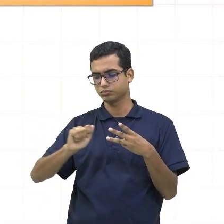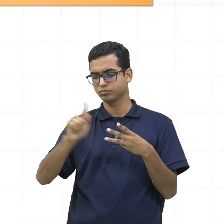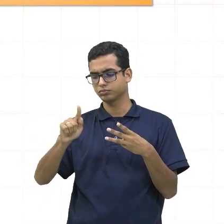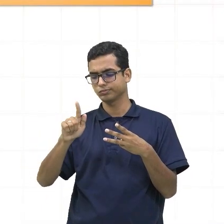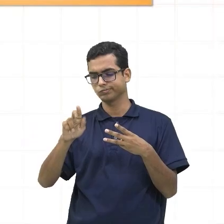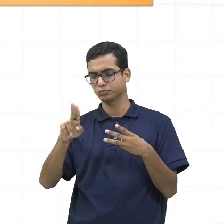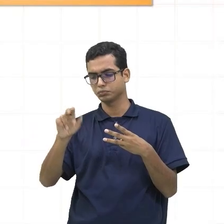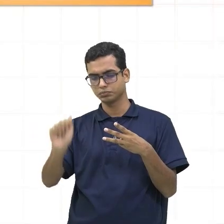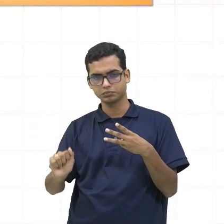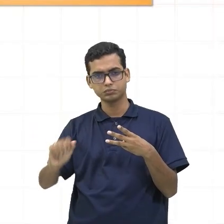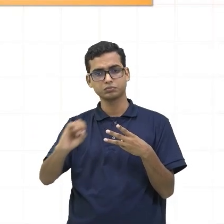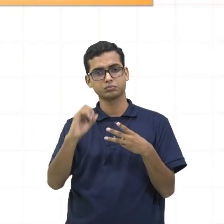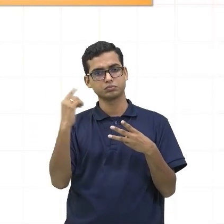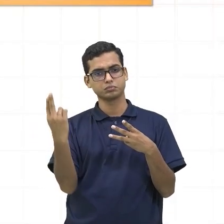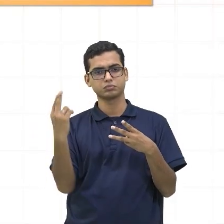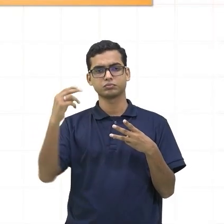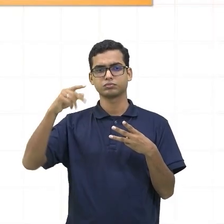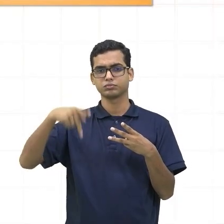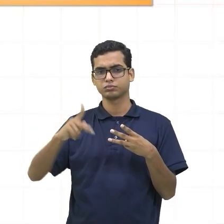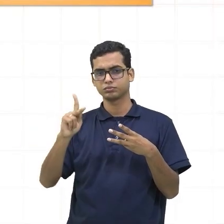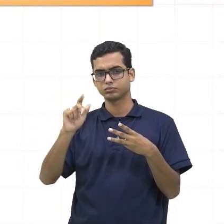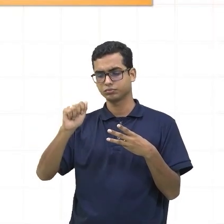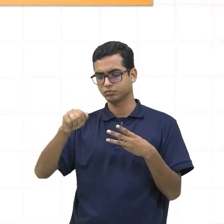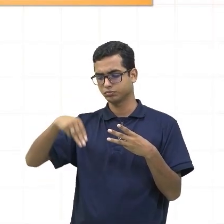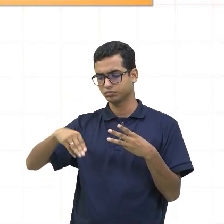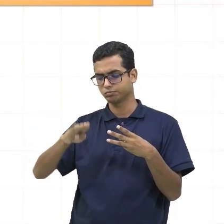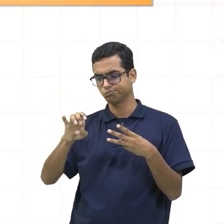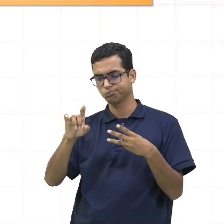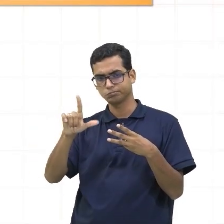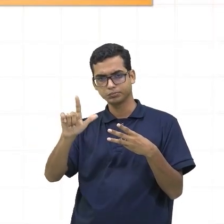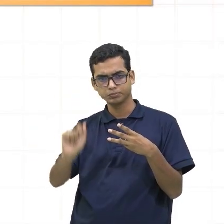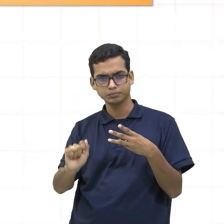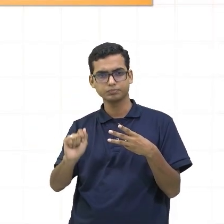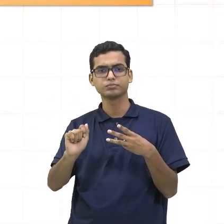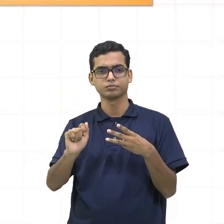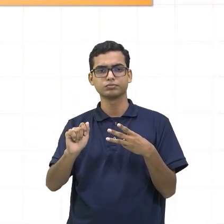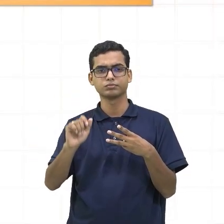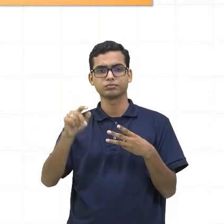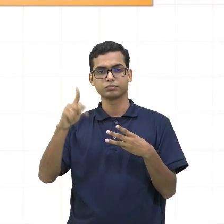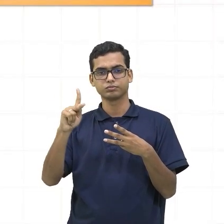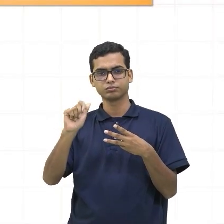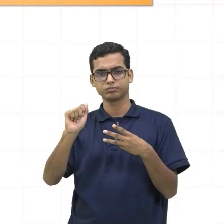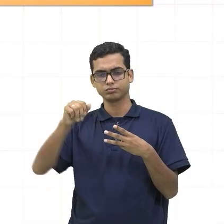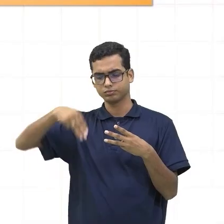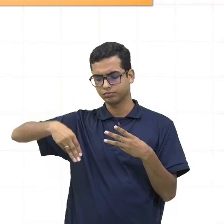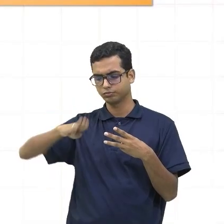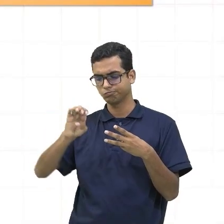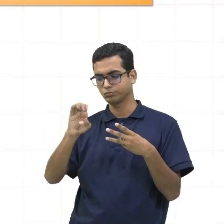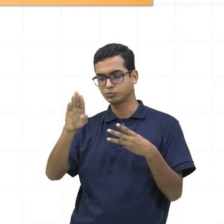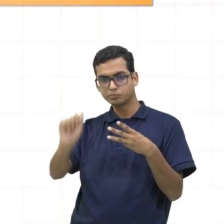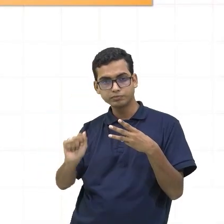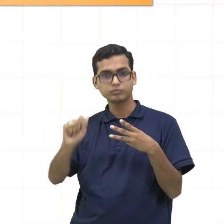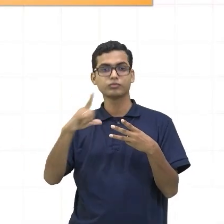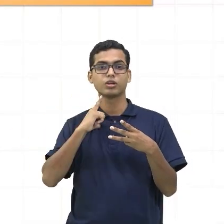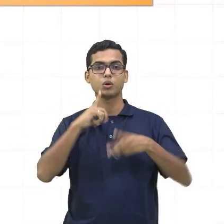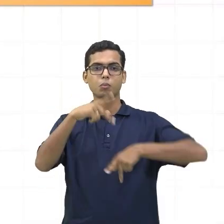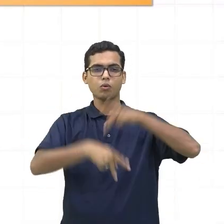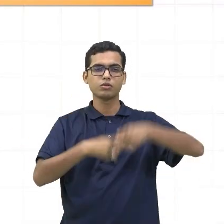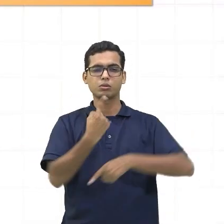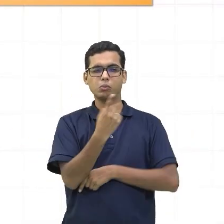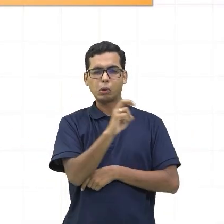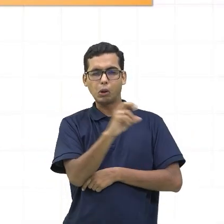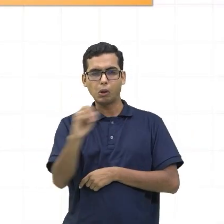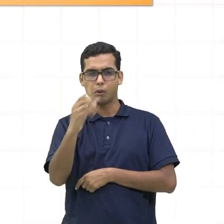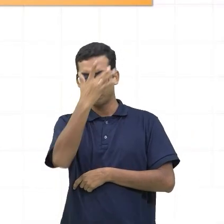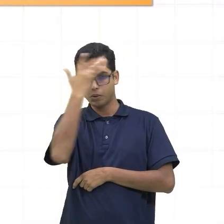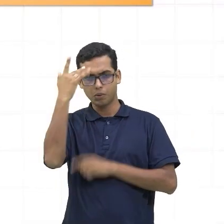encontra-se reduzido a 1.500 pessoas no Brasil, e no Amazonas eles estão distribuídos nas